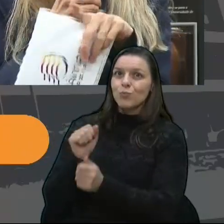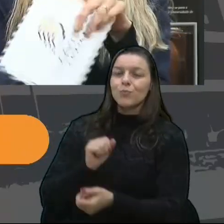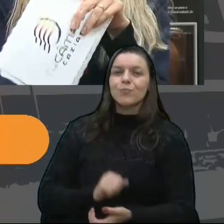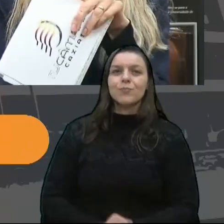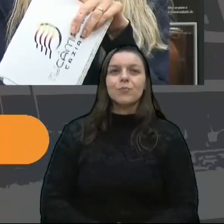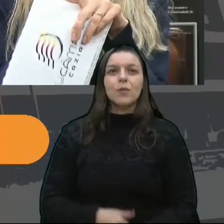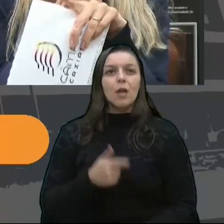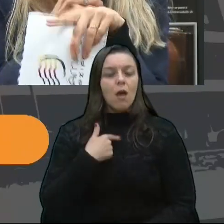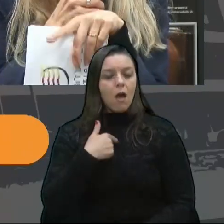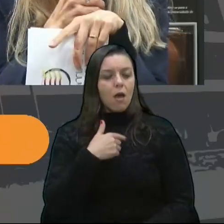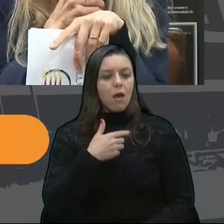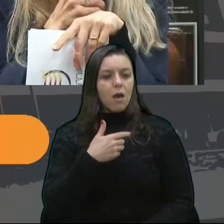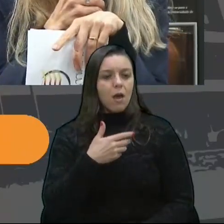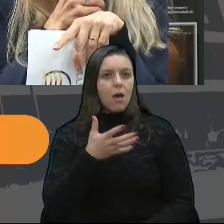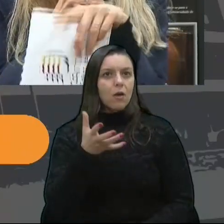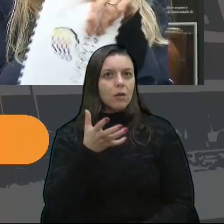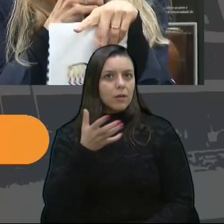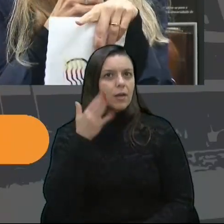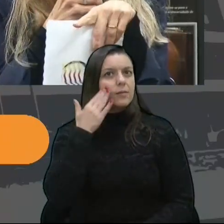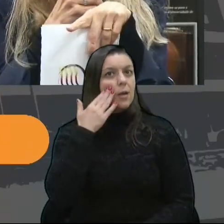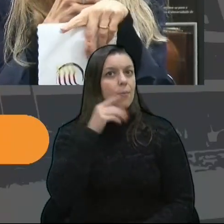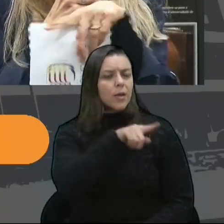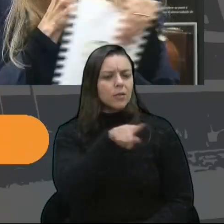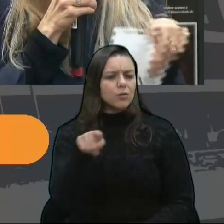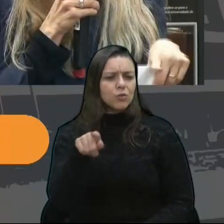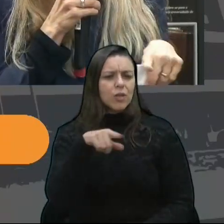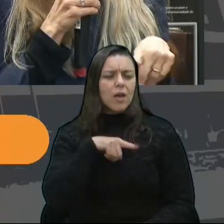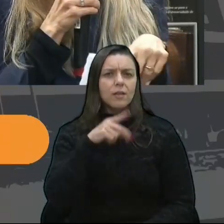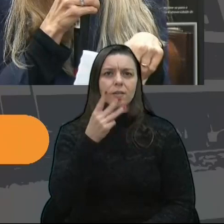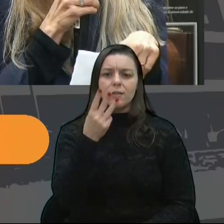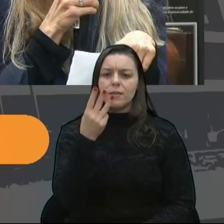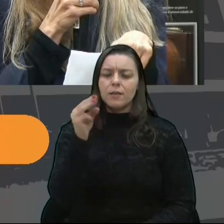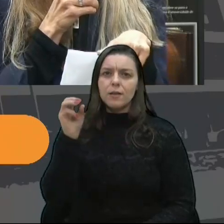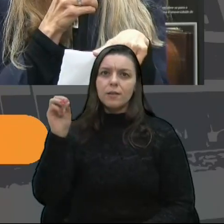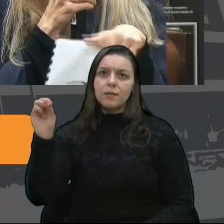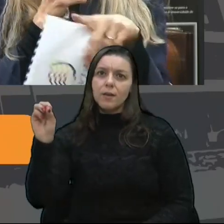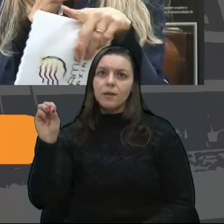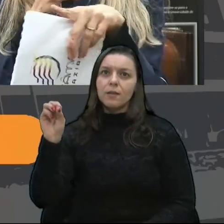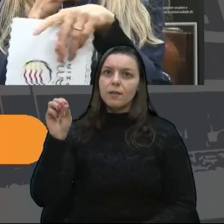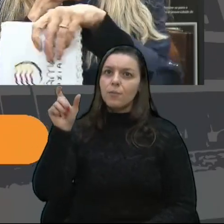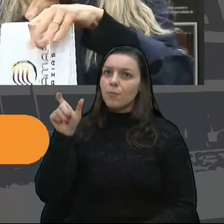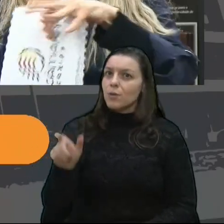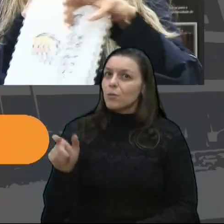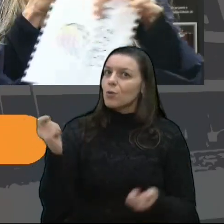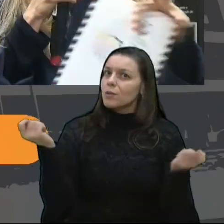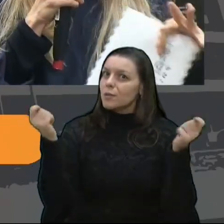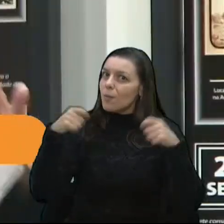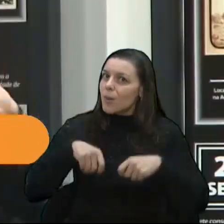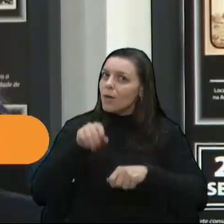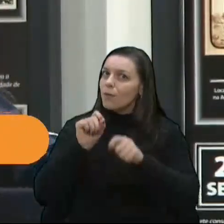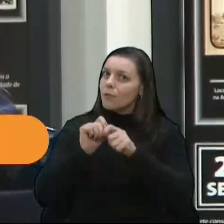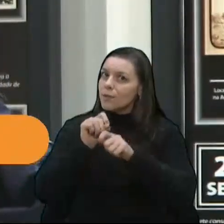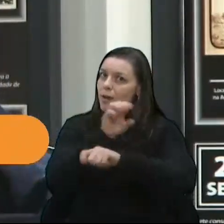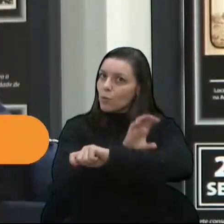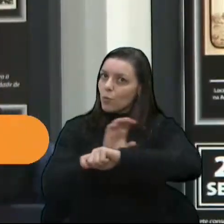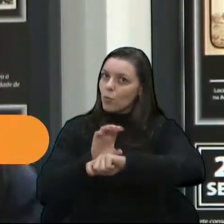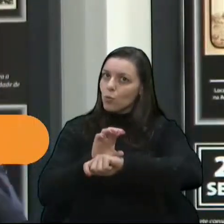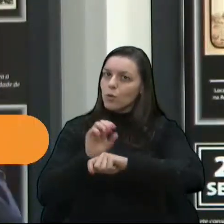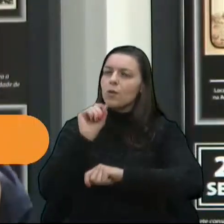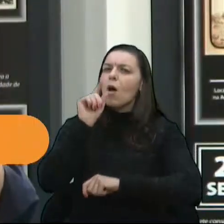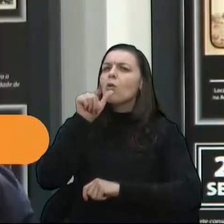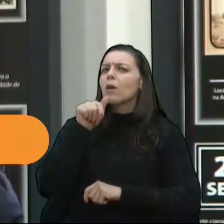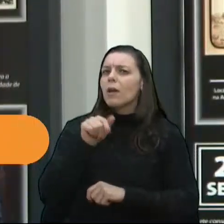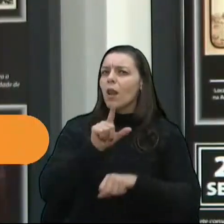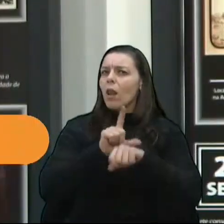ti esses 300, né, capacitados. É comércio, é serviço, no